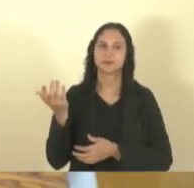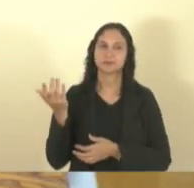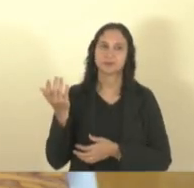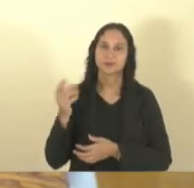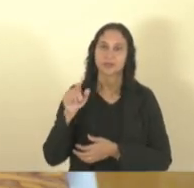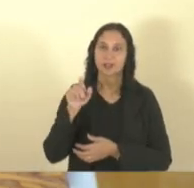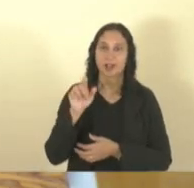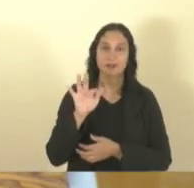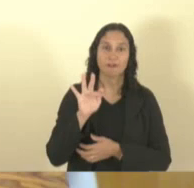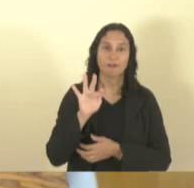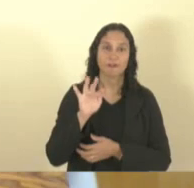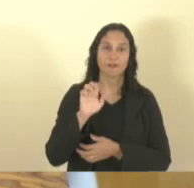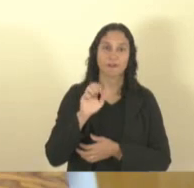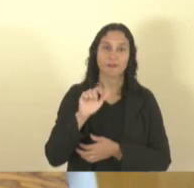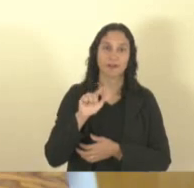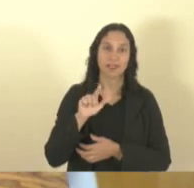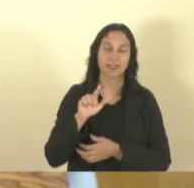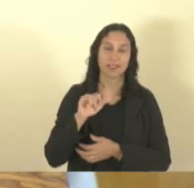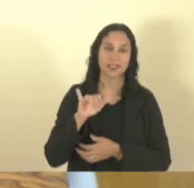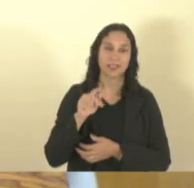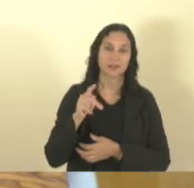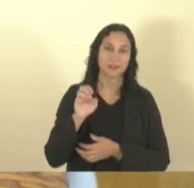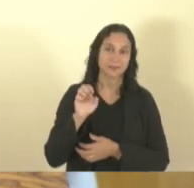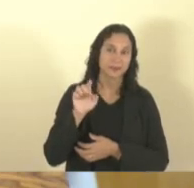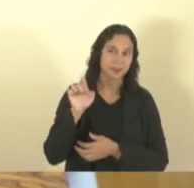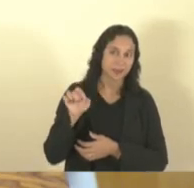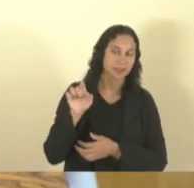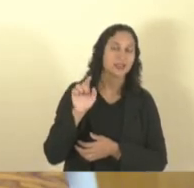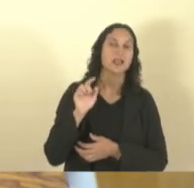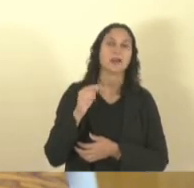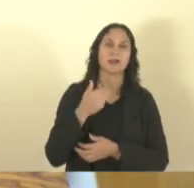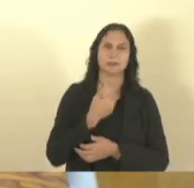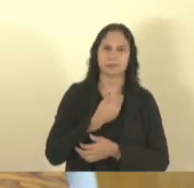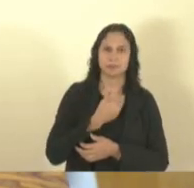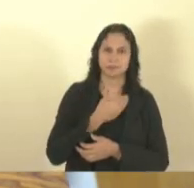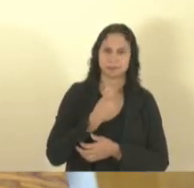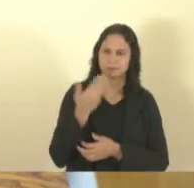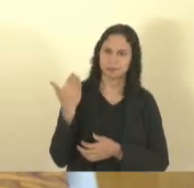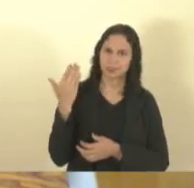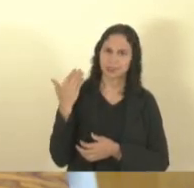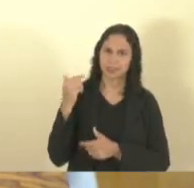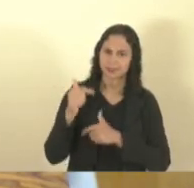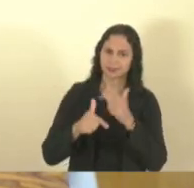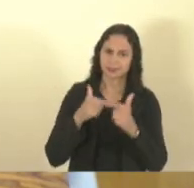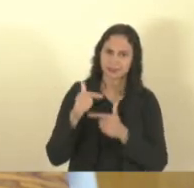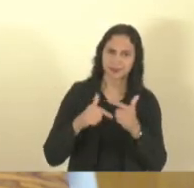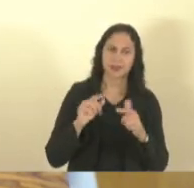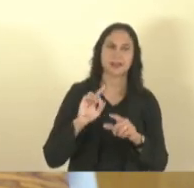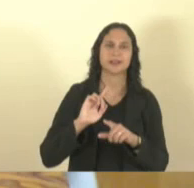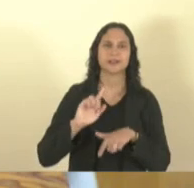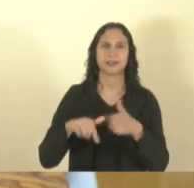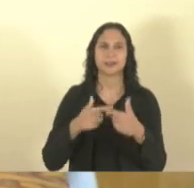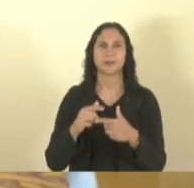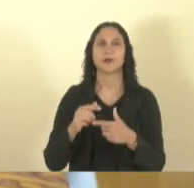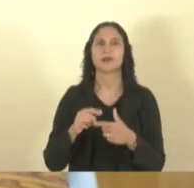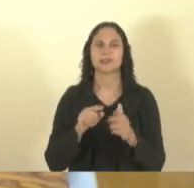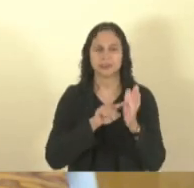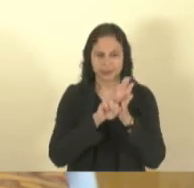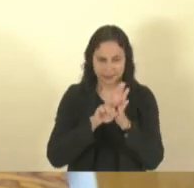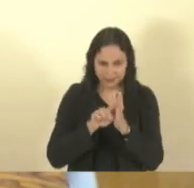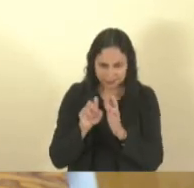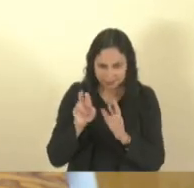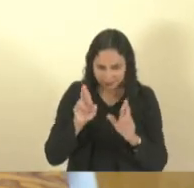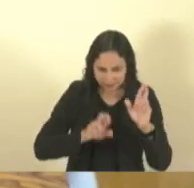Pupo, queria cumprimentar o Felipe também, que foi colega de carreira, depois foi da carreira de auditoria do Estado também,